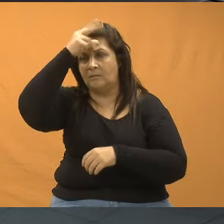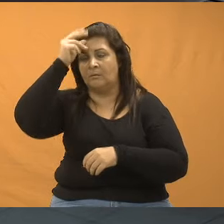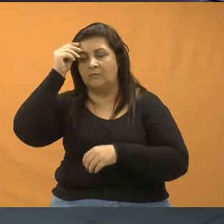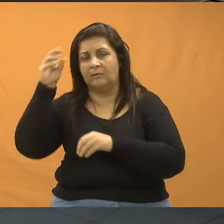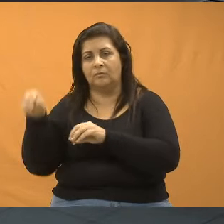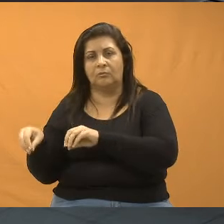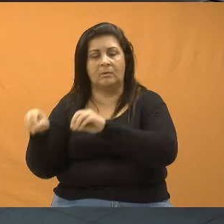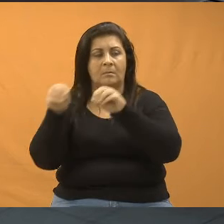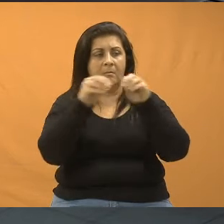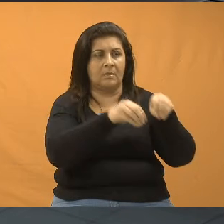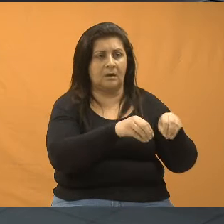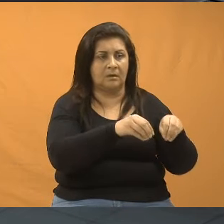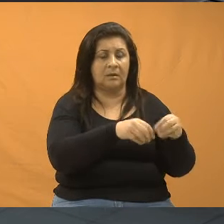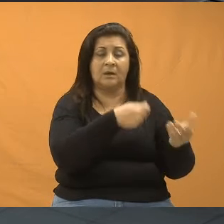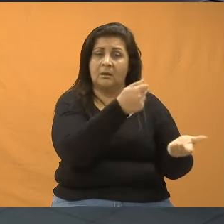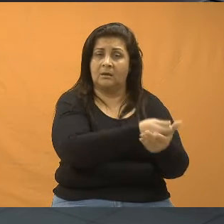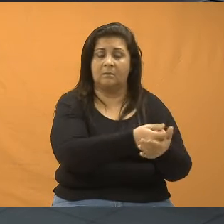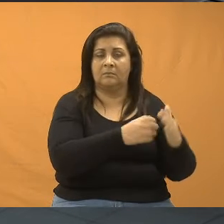mesmo repasse.